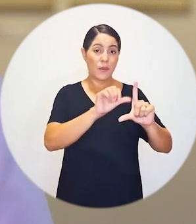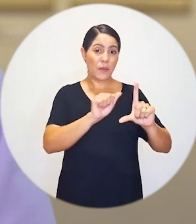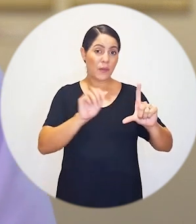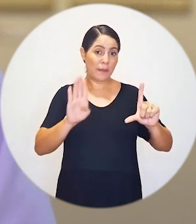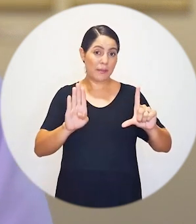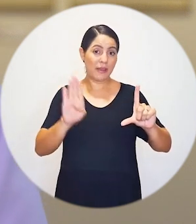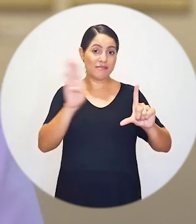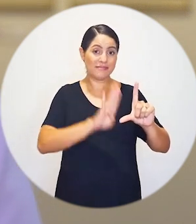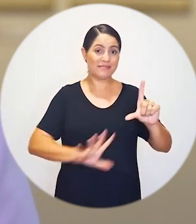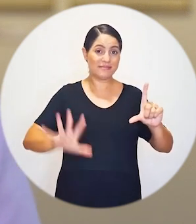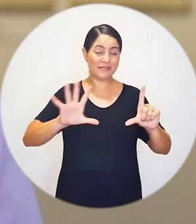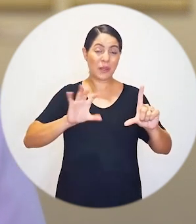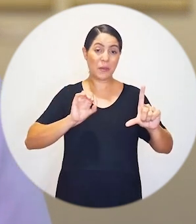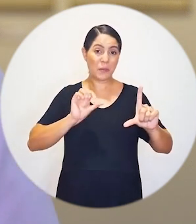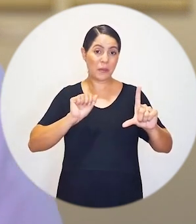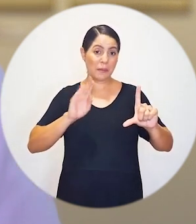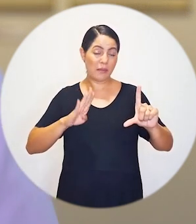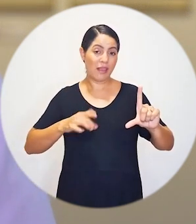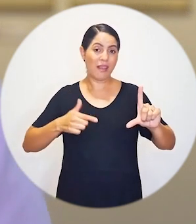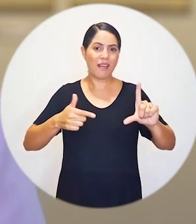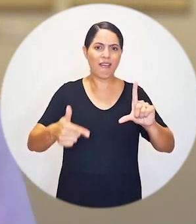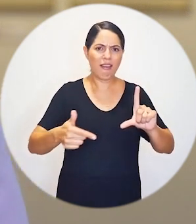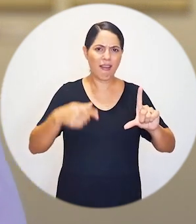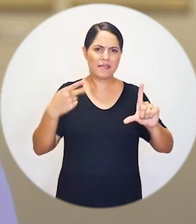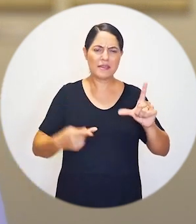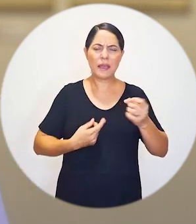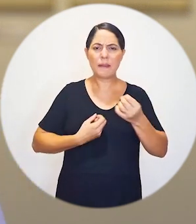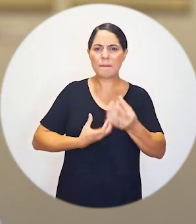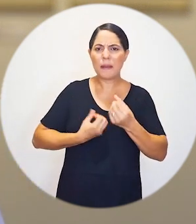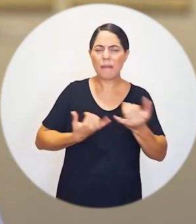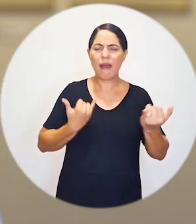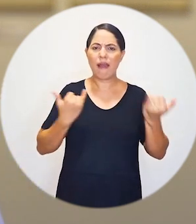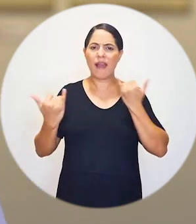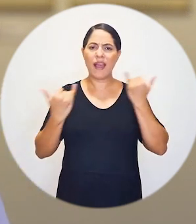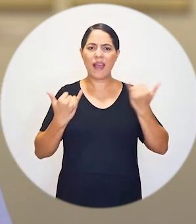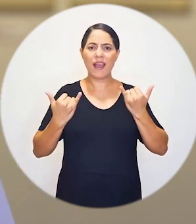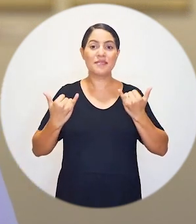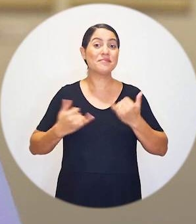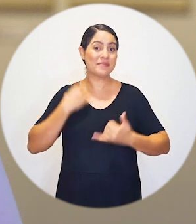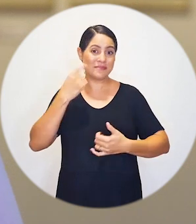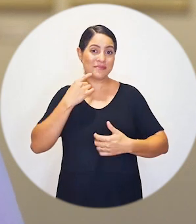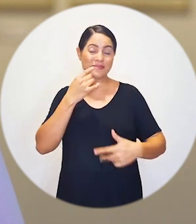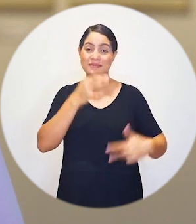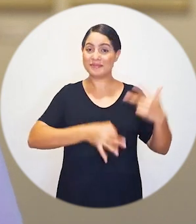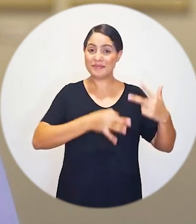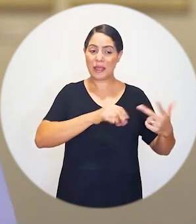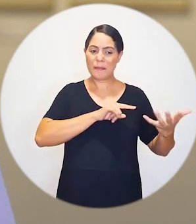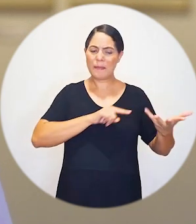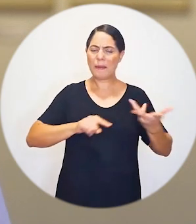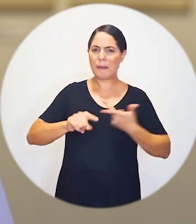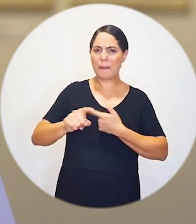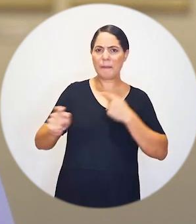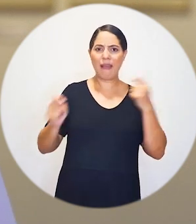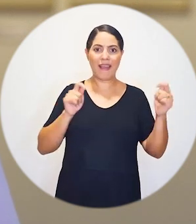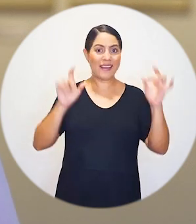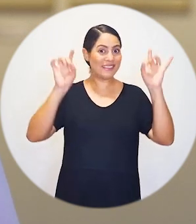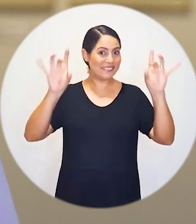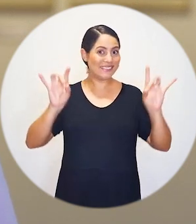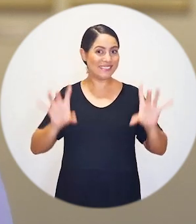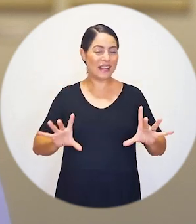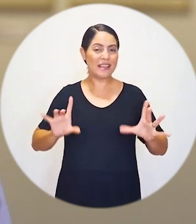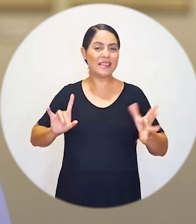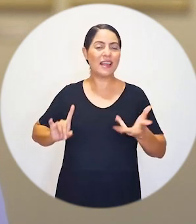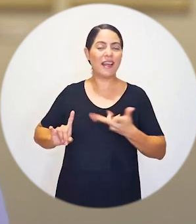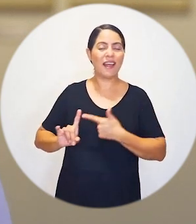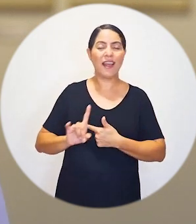da Ordem dos Advogados do Brasil. Aqui você fica por dentro das informações da advocacia e do judiciário, além de